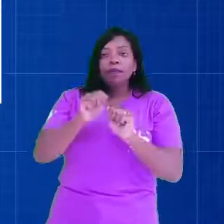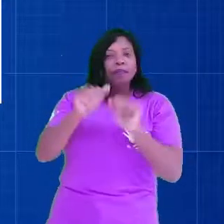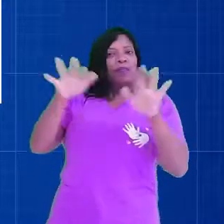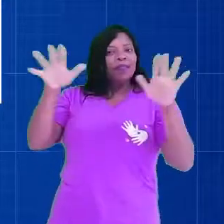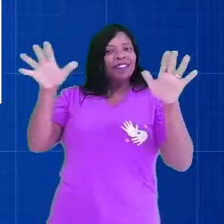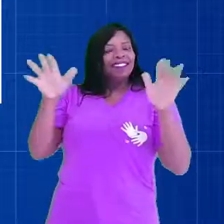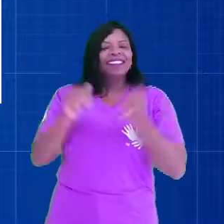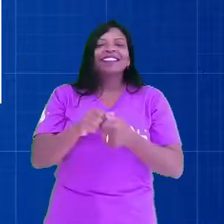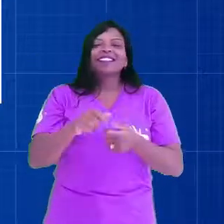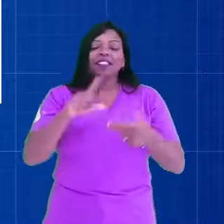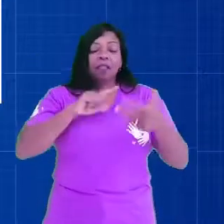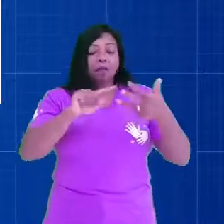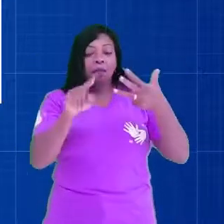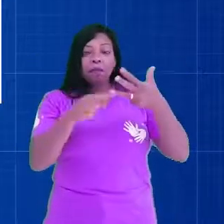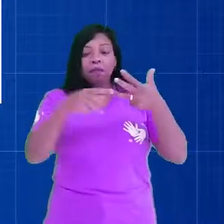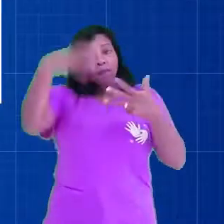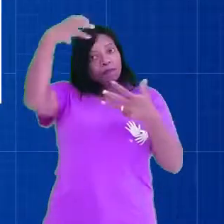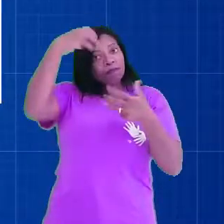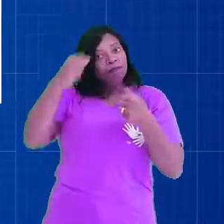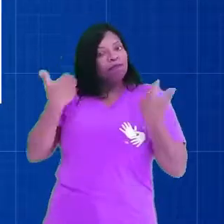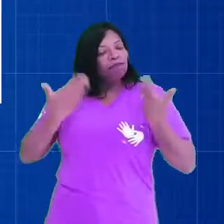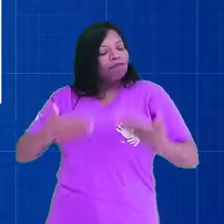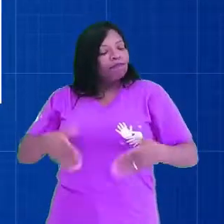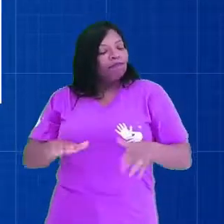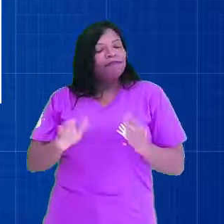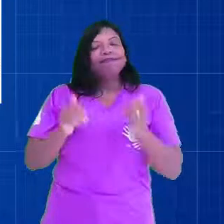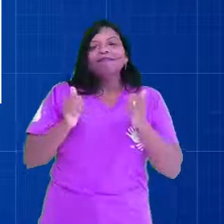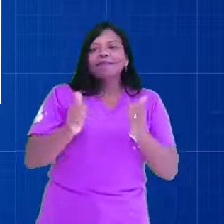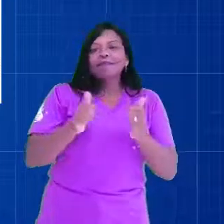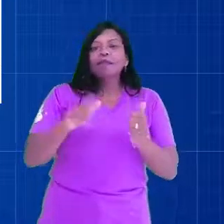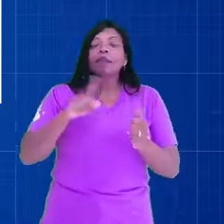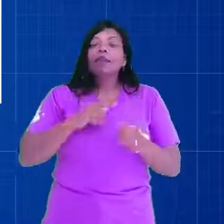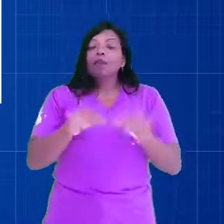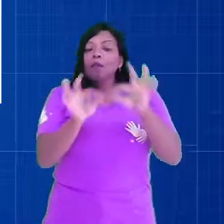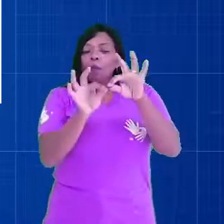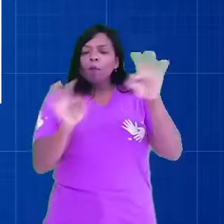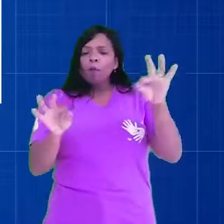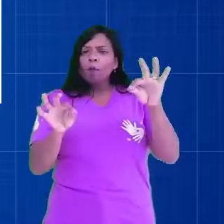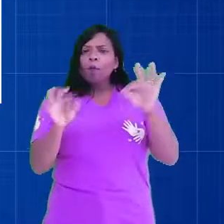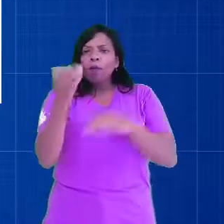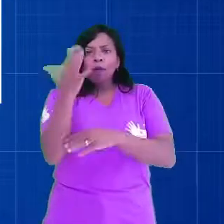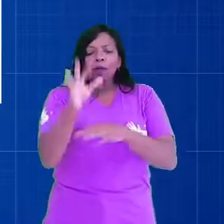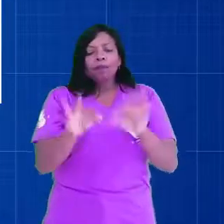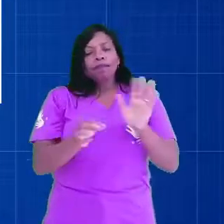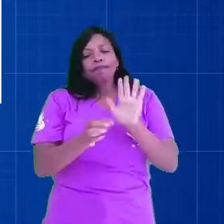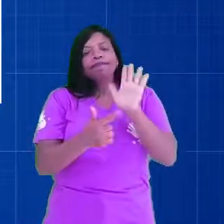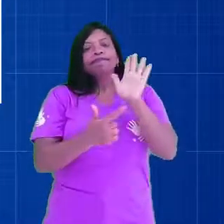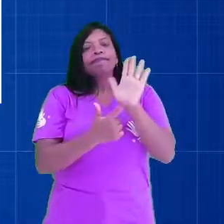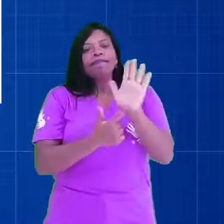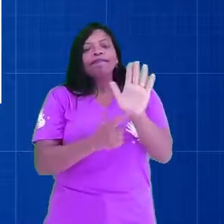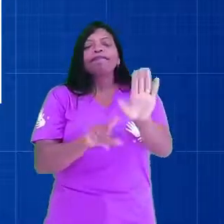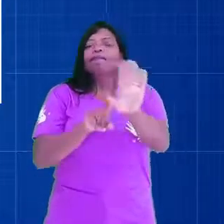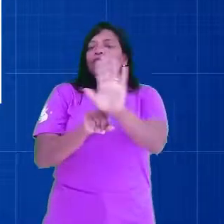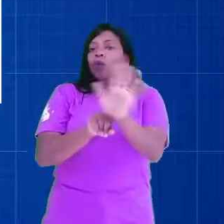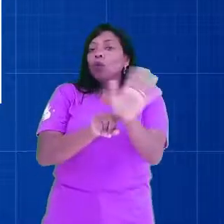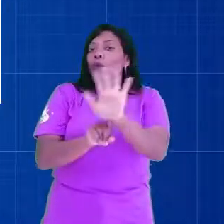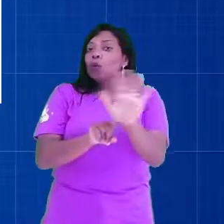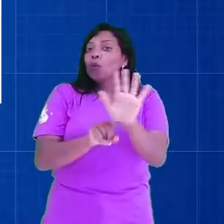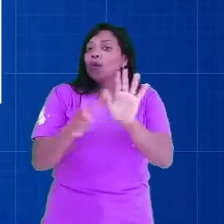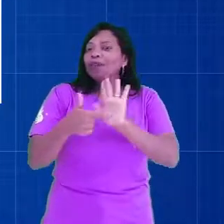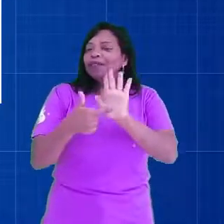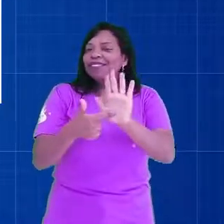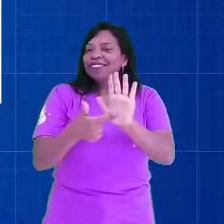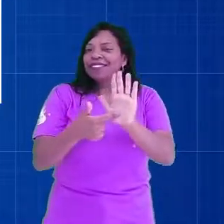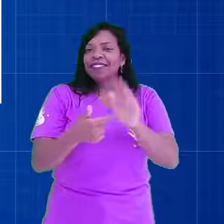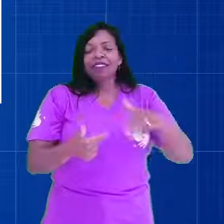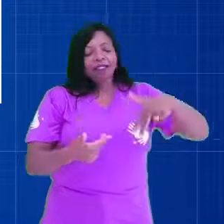uma princesa. Notaram que tem aqueles palitinhos ali? Estes objetos são as